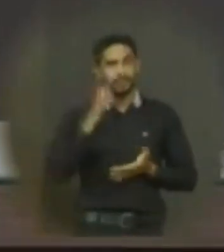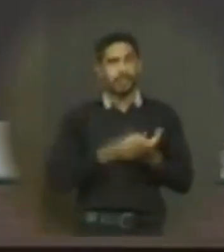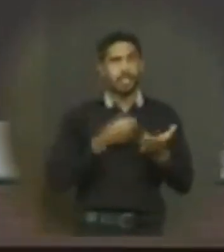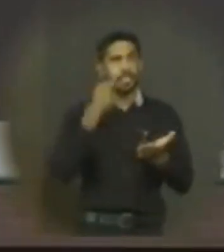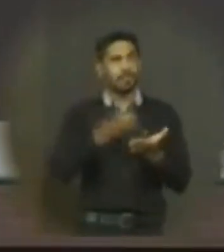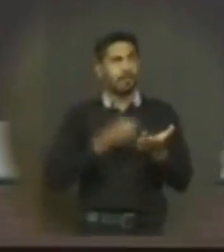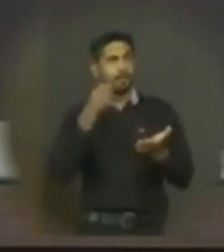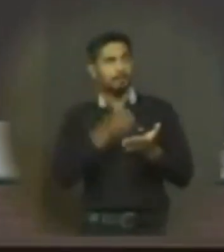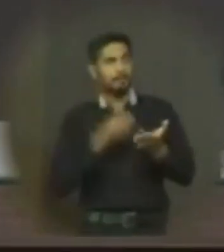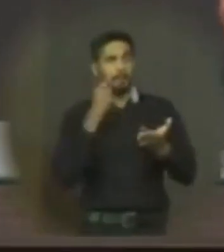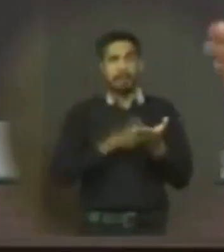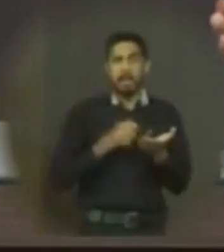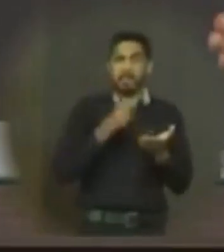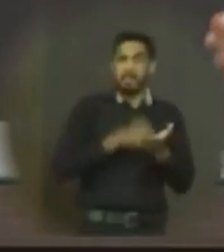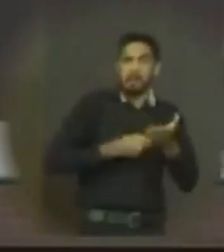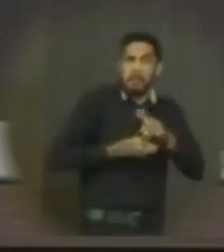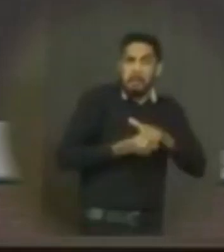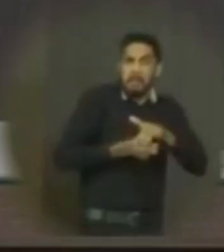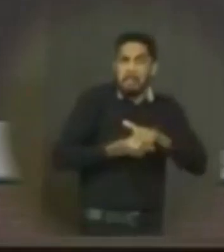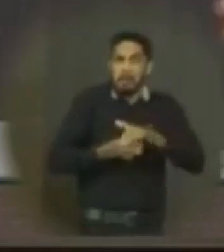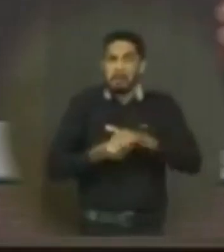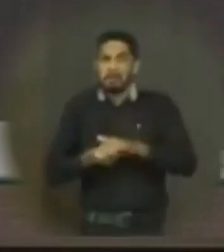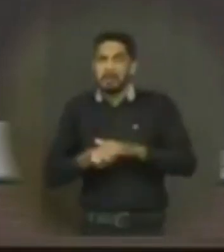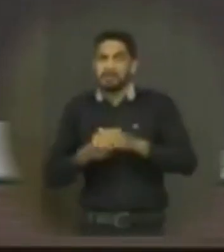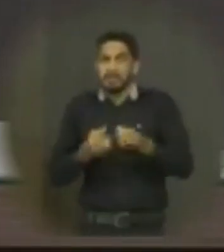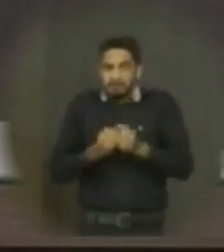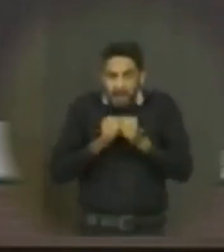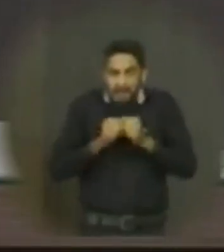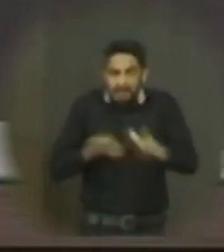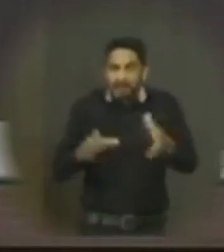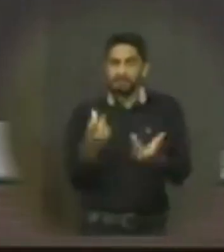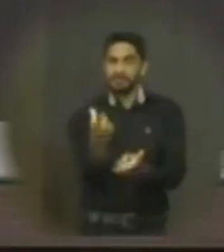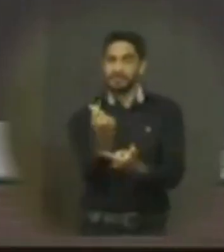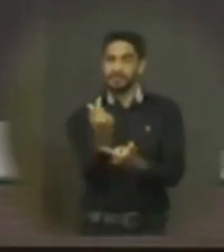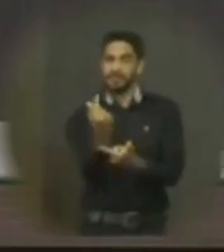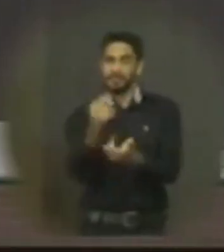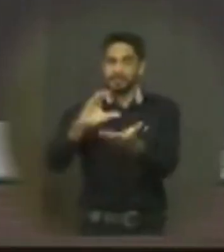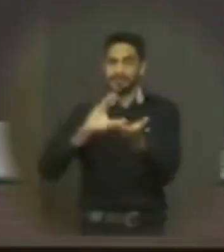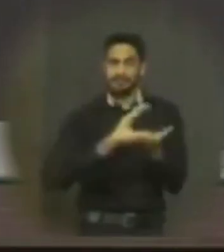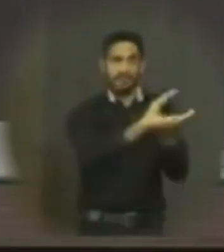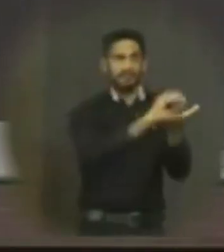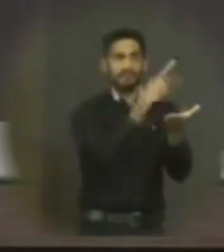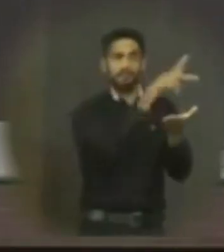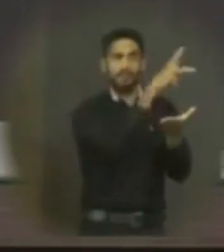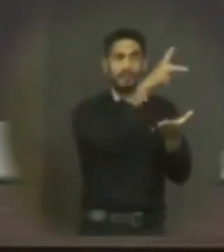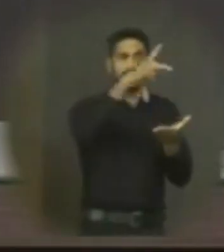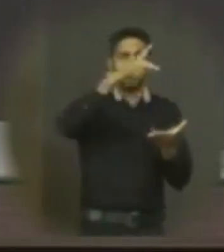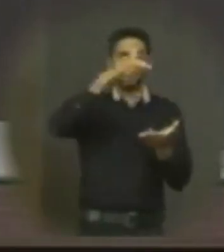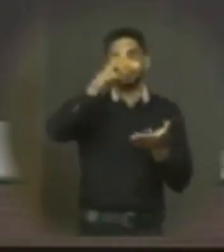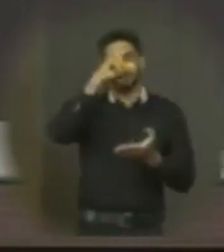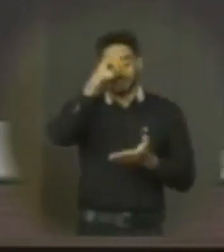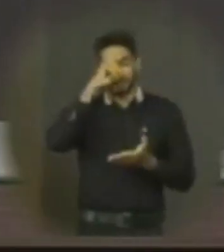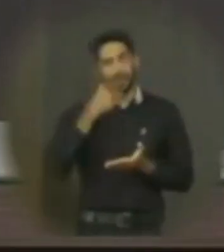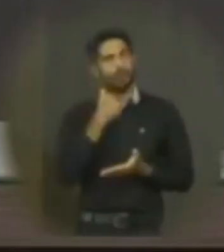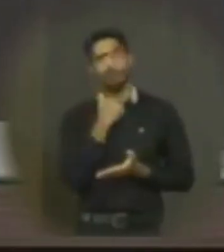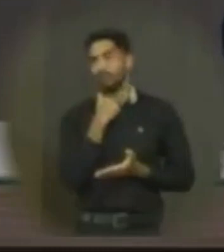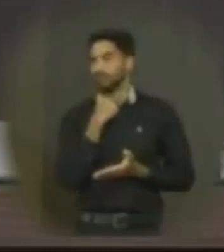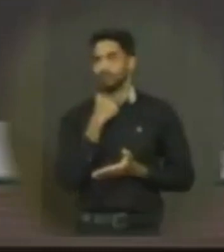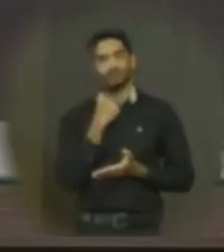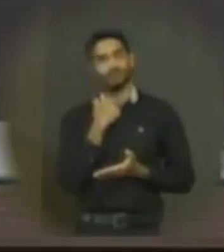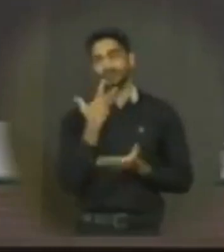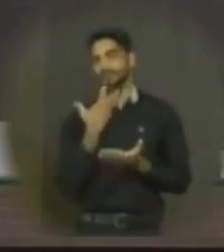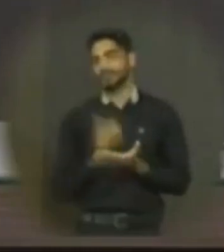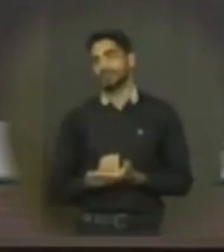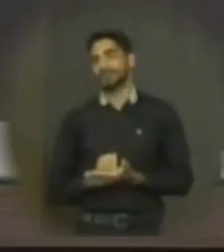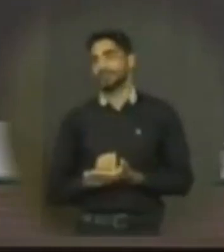a picuinha para distribuir esse recurso aos hospitais, e que nós não podemos permitir. Os nossos